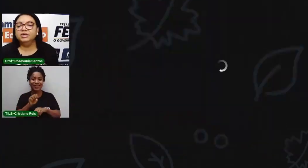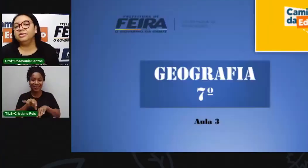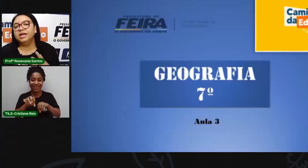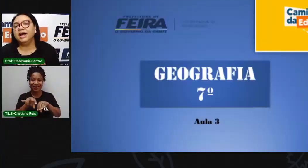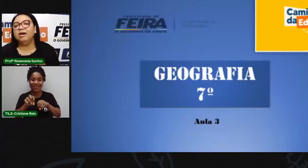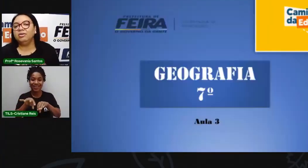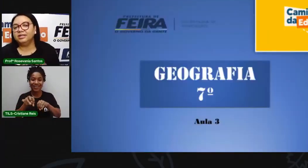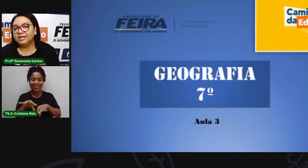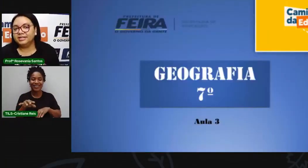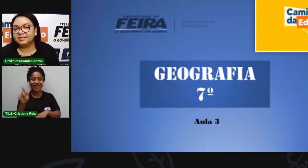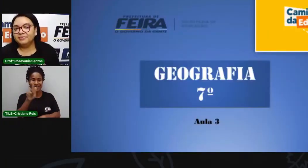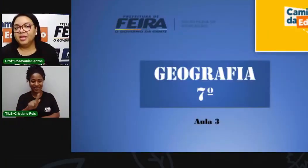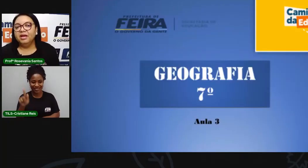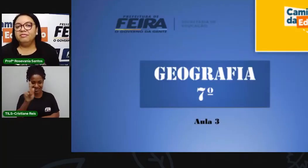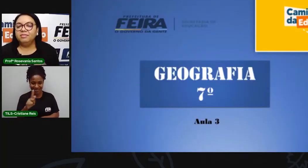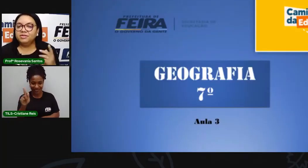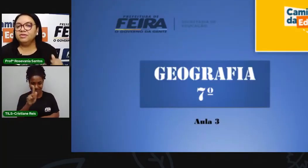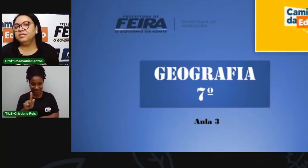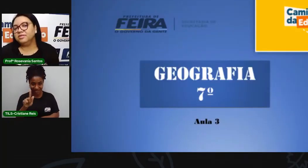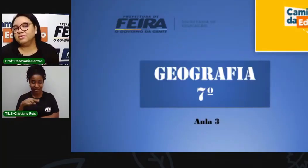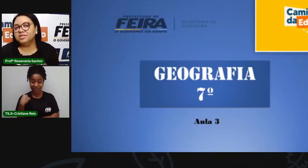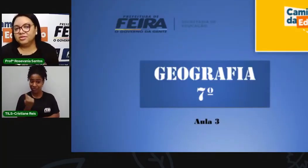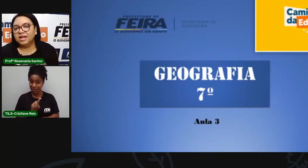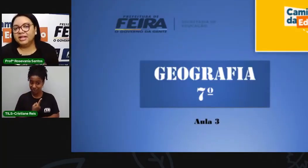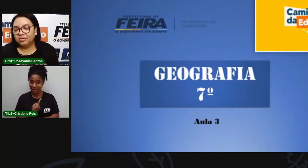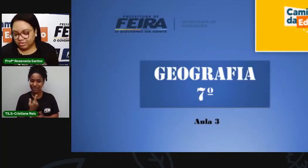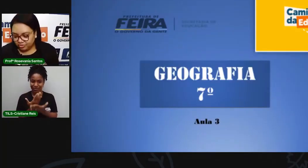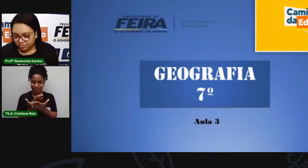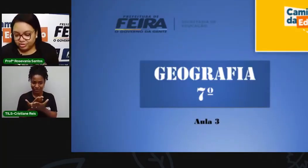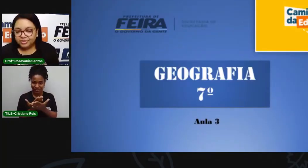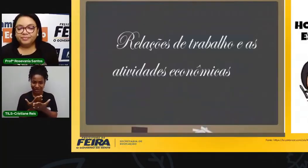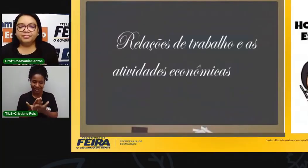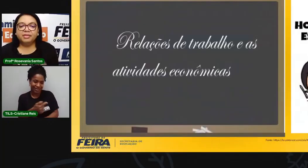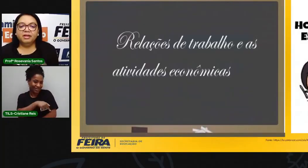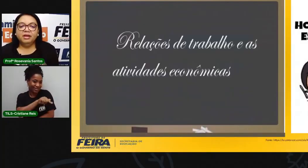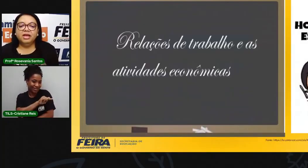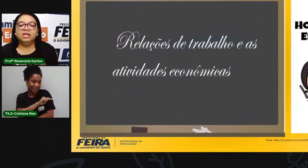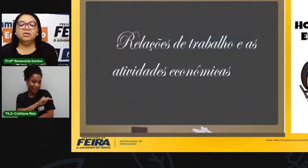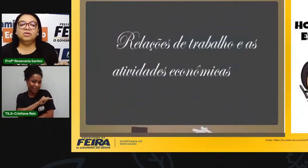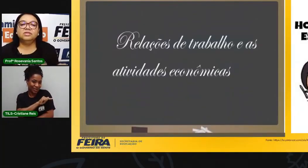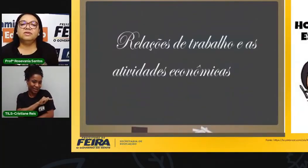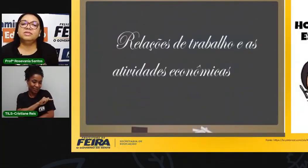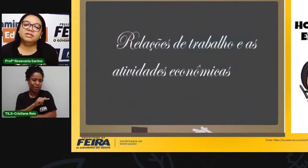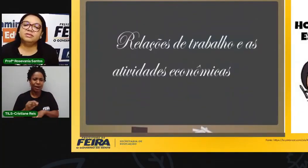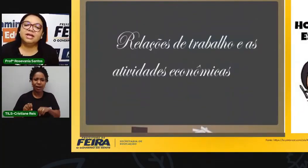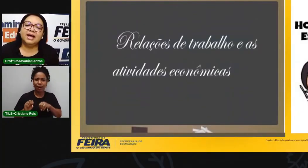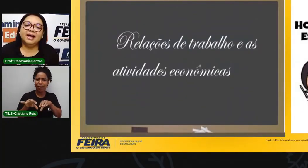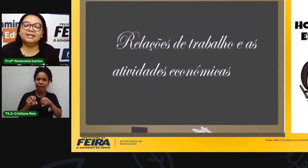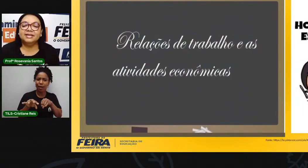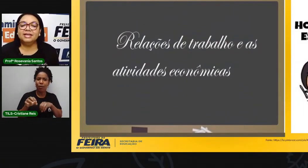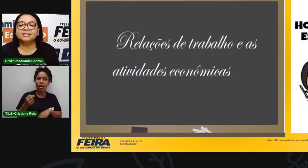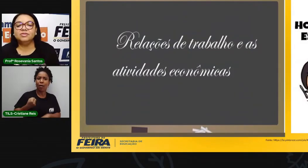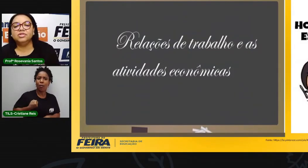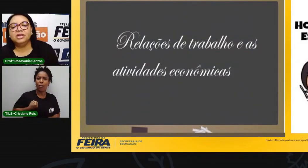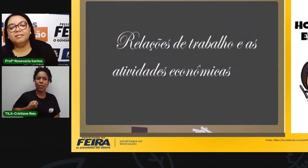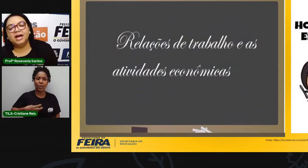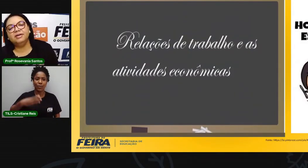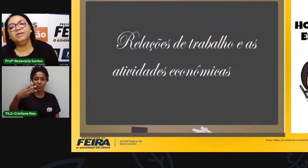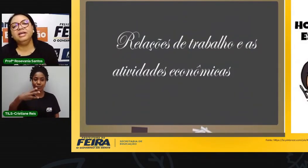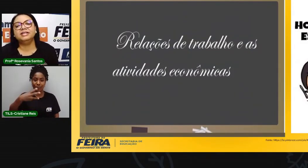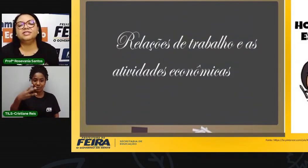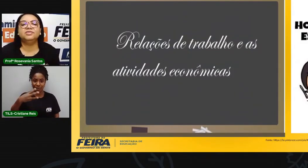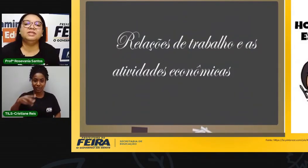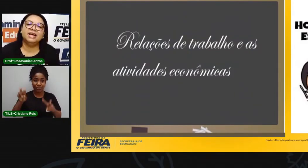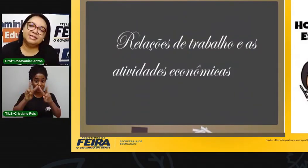do 7º ano, que é a aula 3. Vamos ver o nós vamos estudar na aula de hoje? Então, nós vamos estudar as relações de